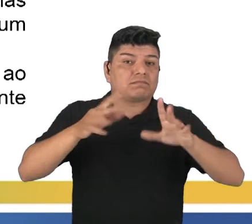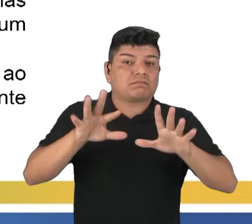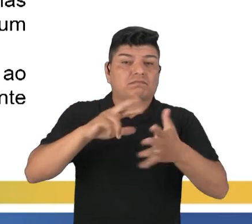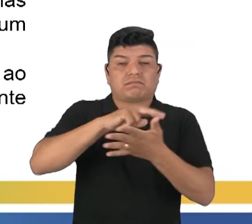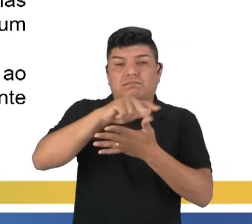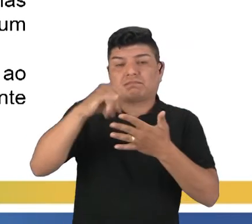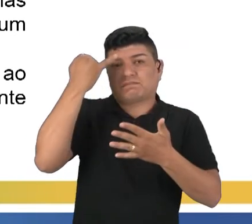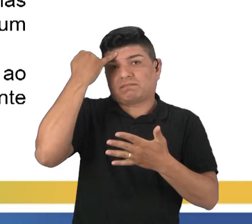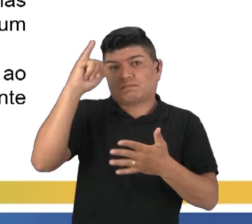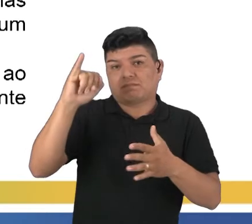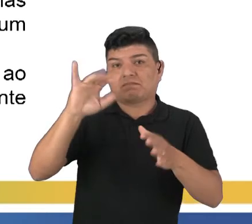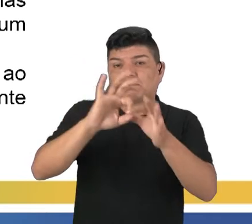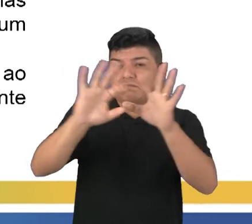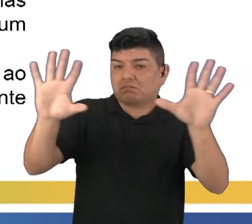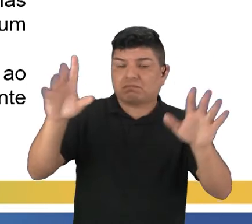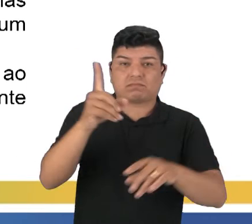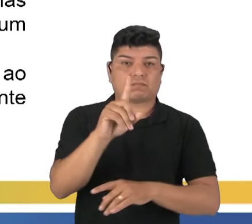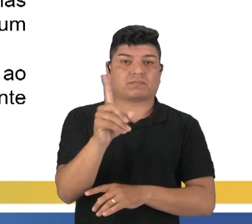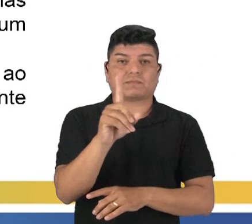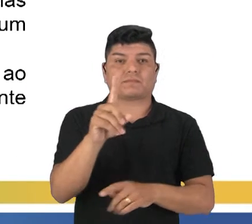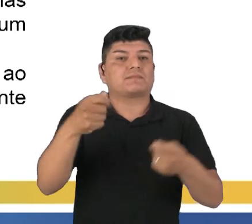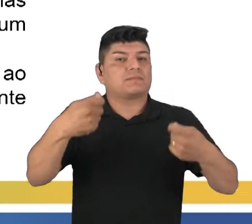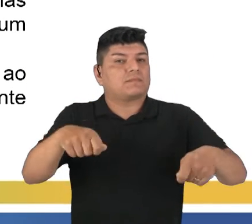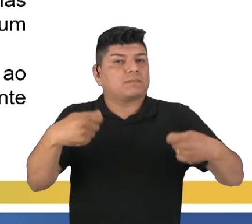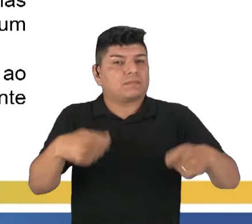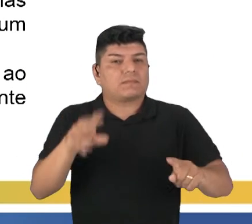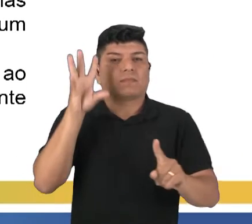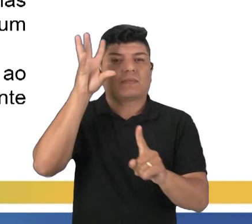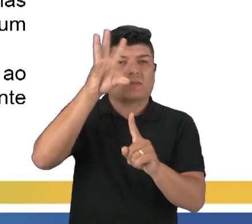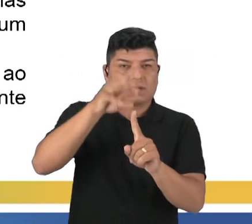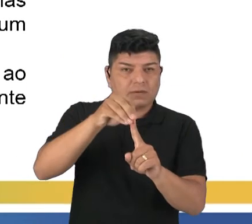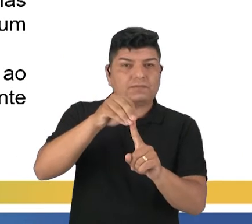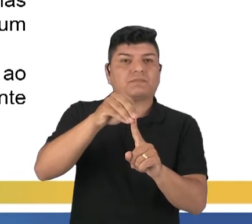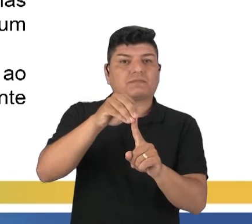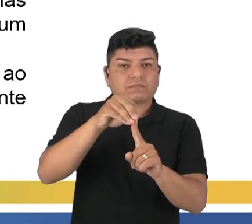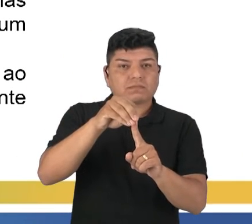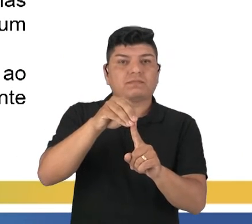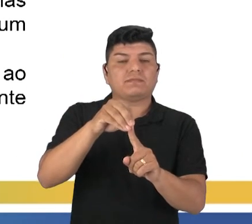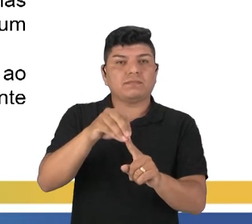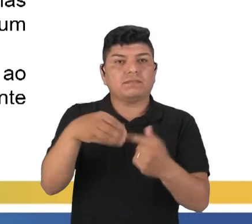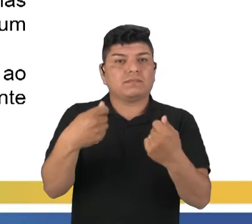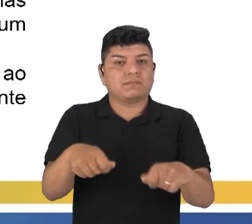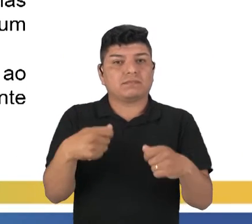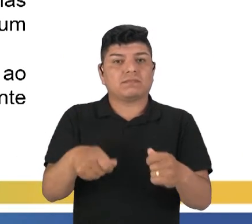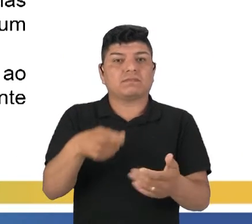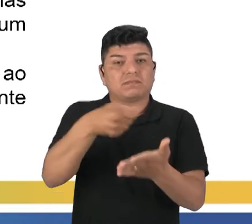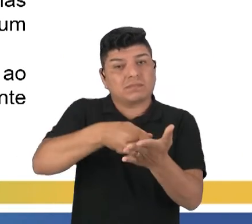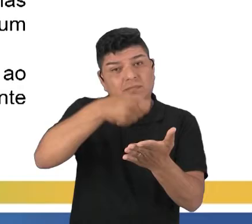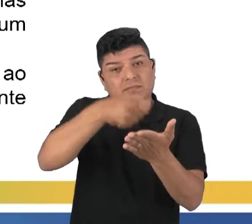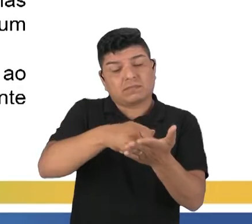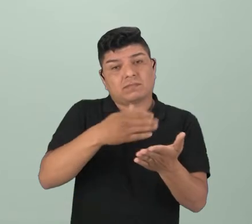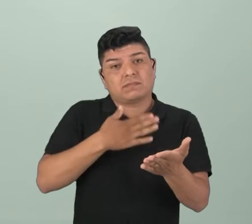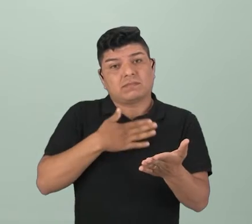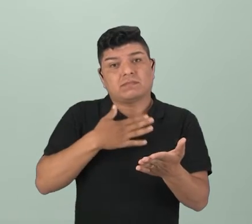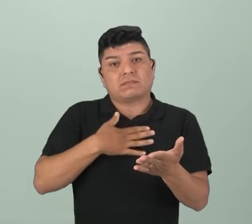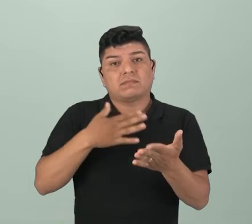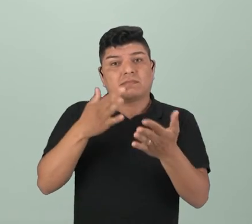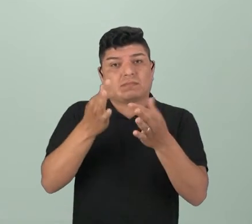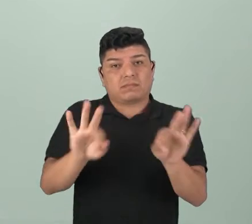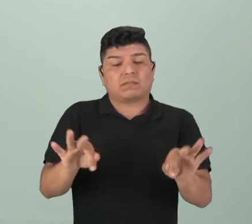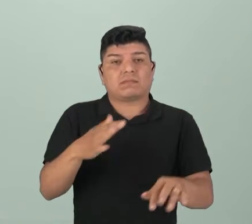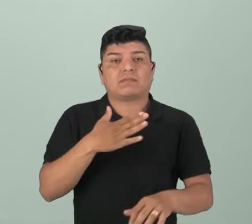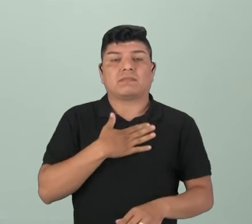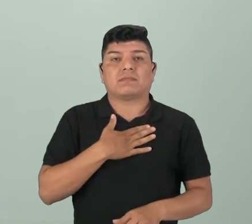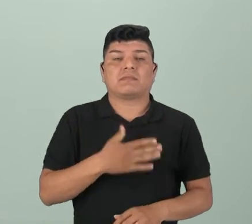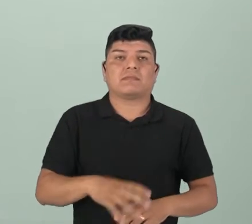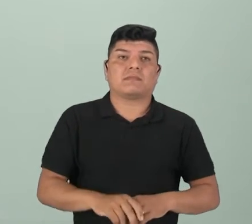deixar várias ideias ali vagas, não. Eu tenho que ser objetivo e tenho que sustentar aquela tese, aquela ideia ali, tá